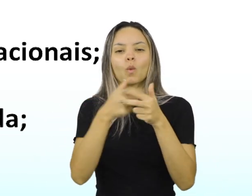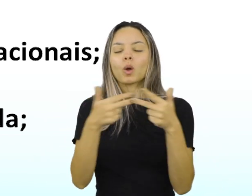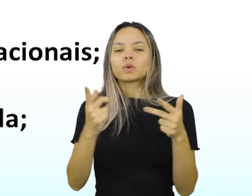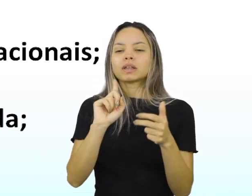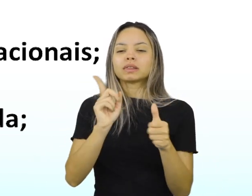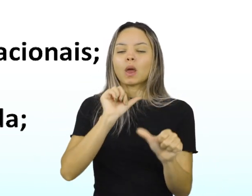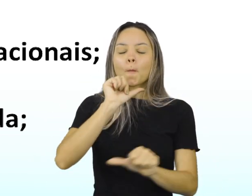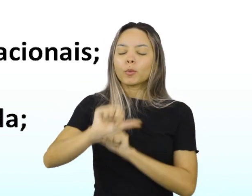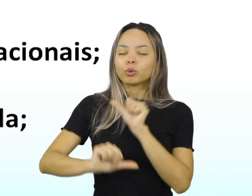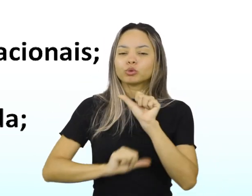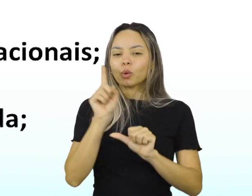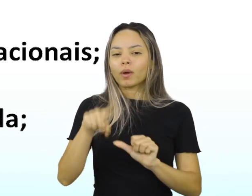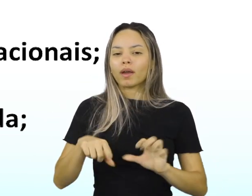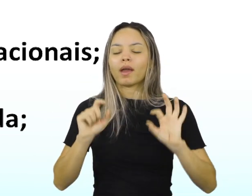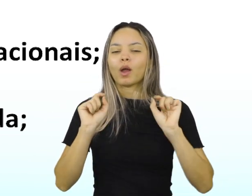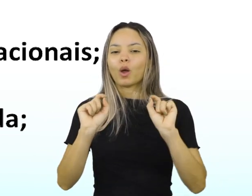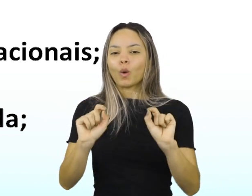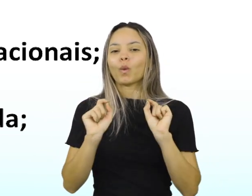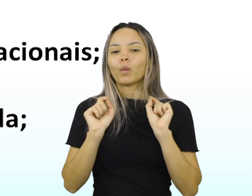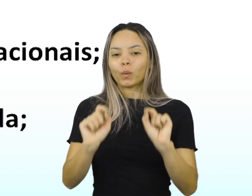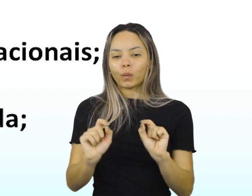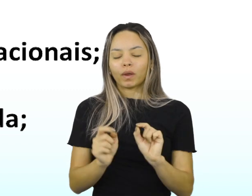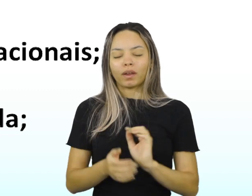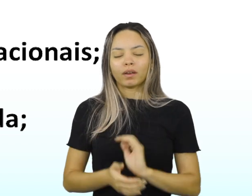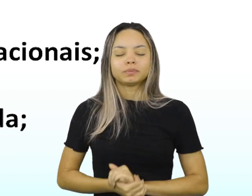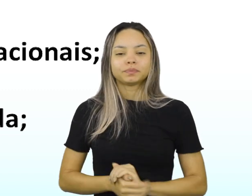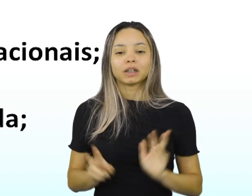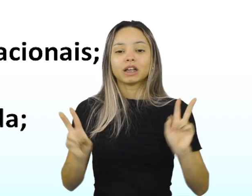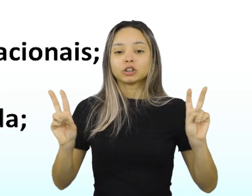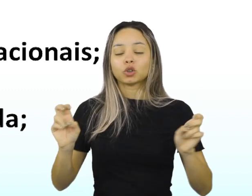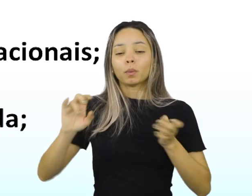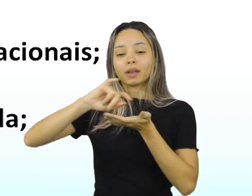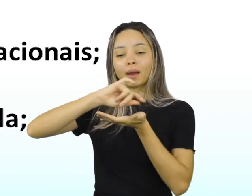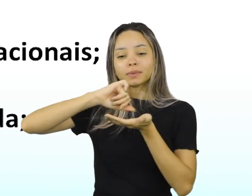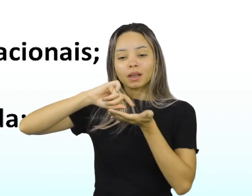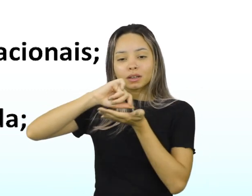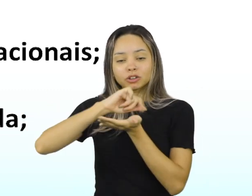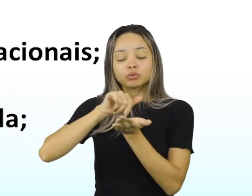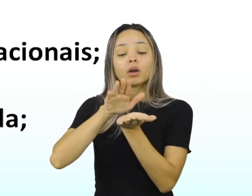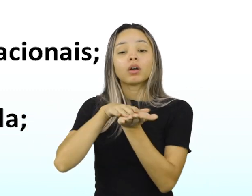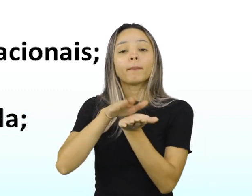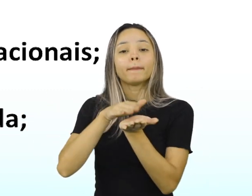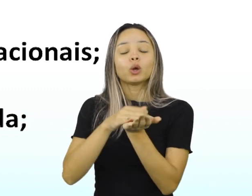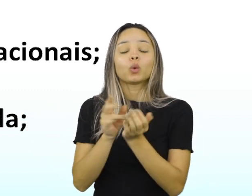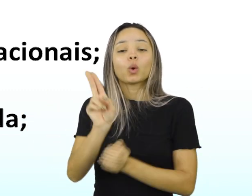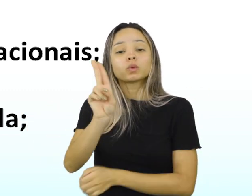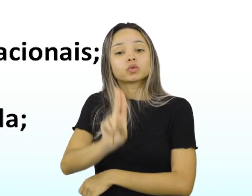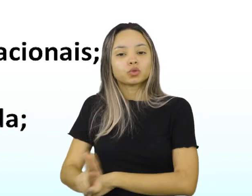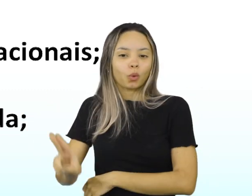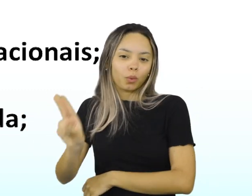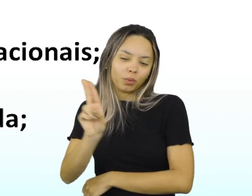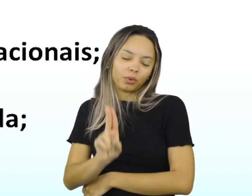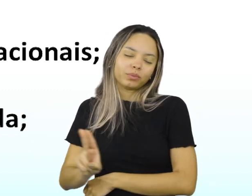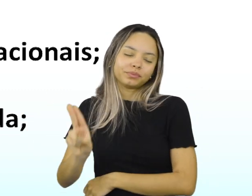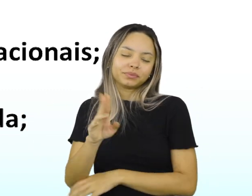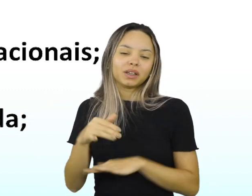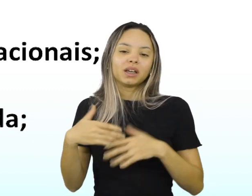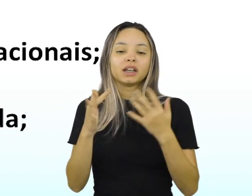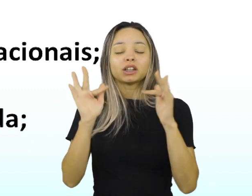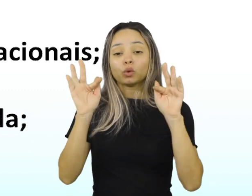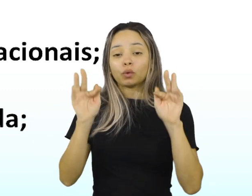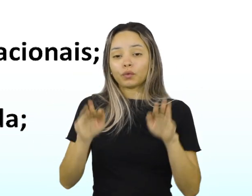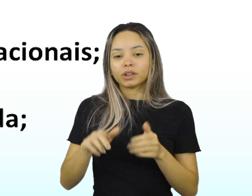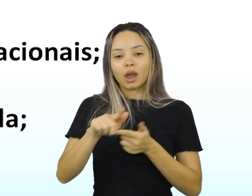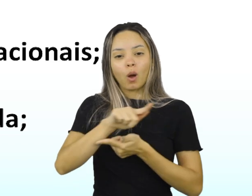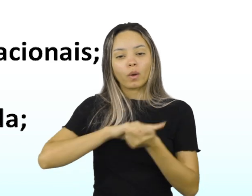algo que não mudou muito, é a questão da mensagem capitalista de apelo ao consumo, né? Então,